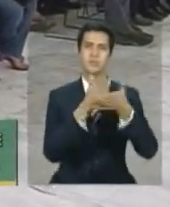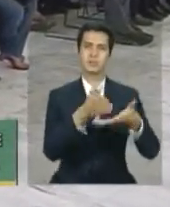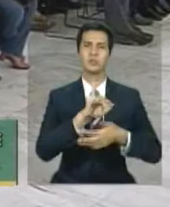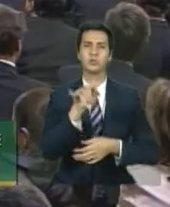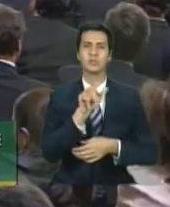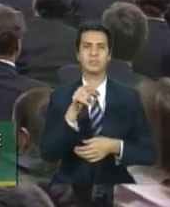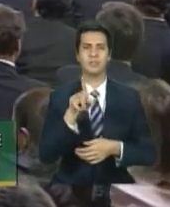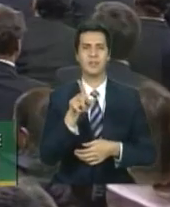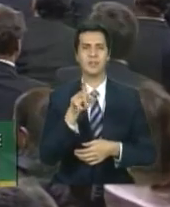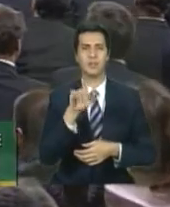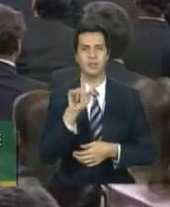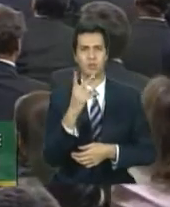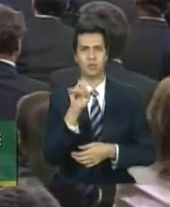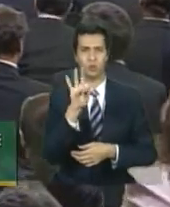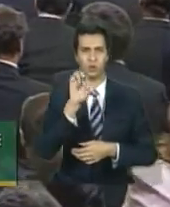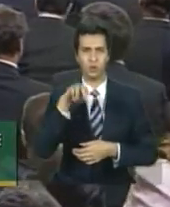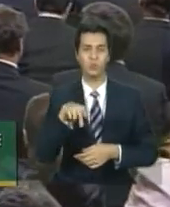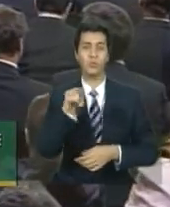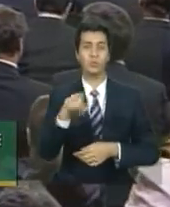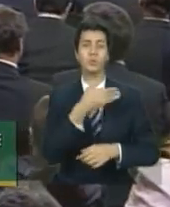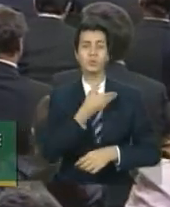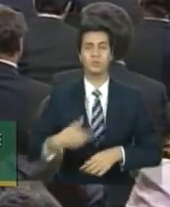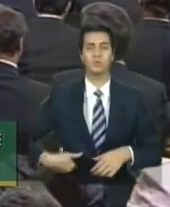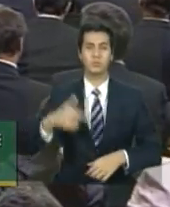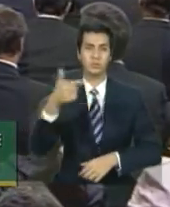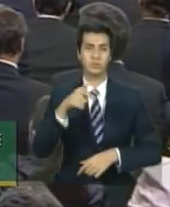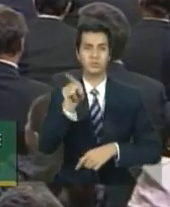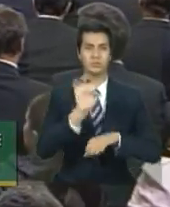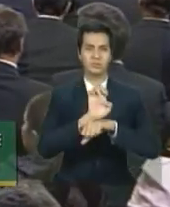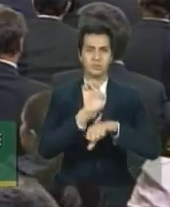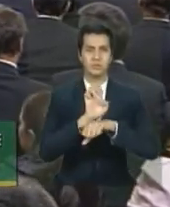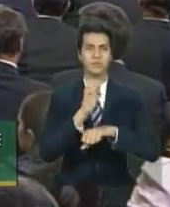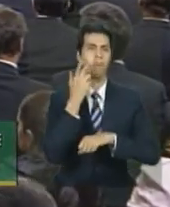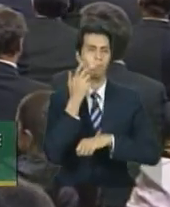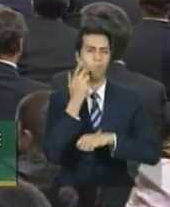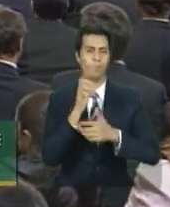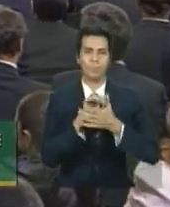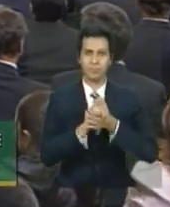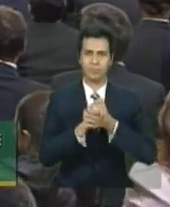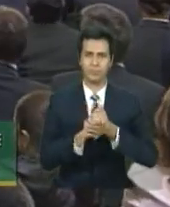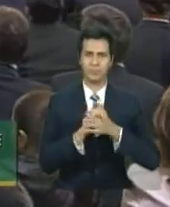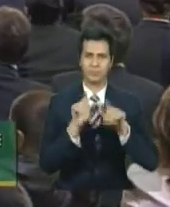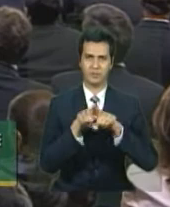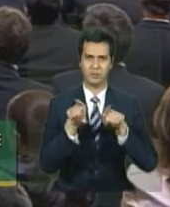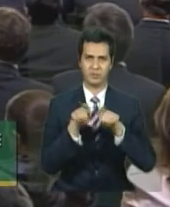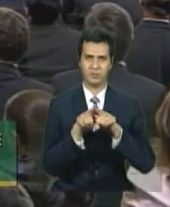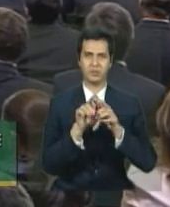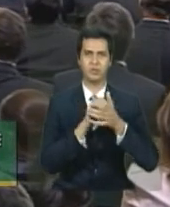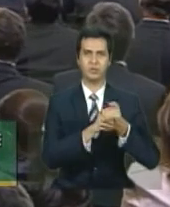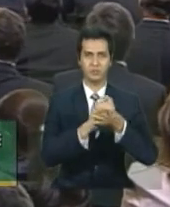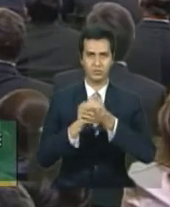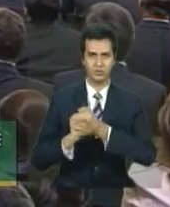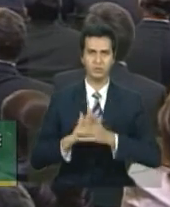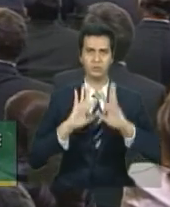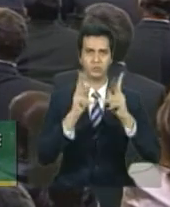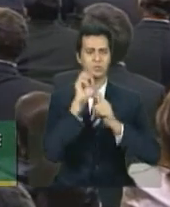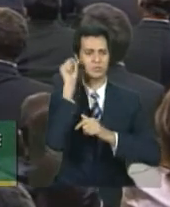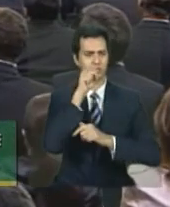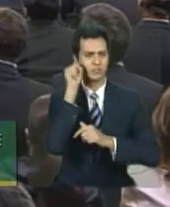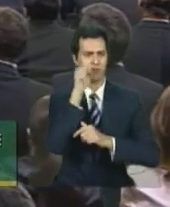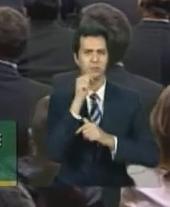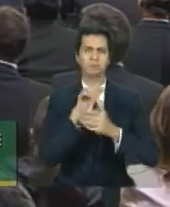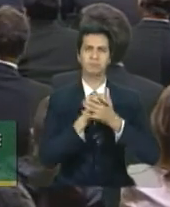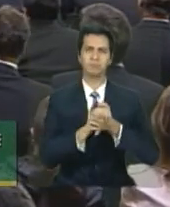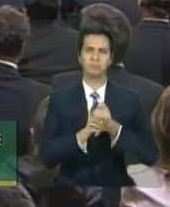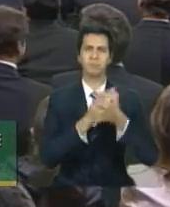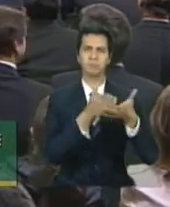Goiás, Domingos Gomes, vice-governador do Ceará. Queria cumprimentar as senhoras e os senadores aqui presentes,